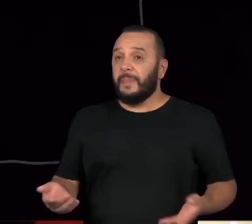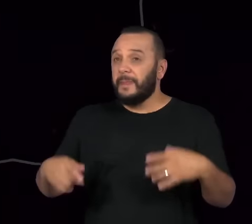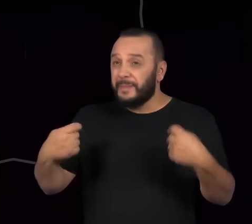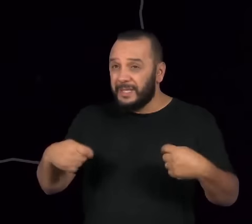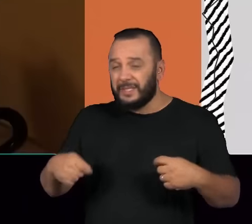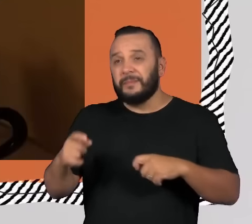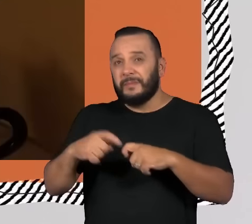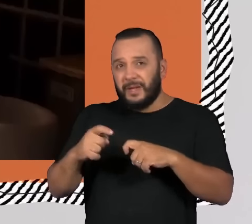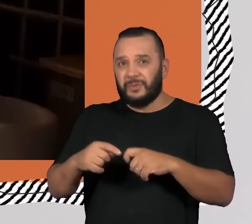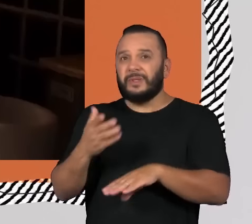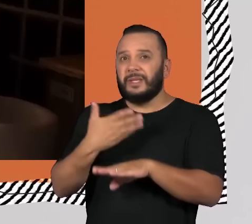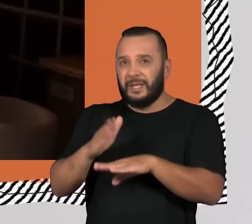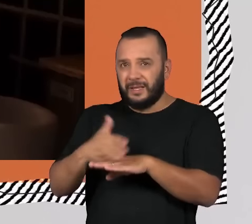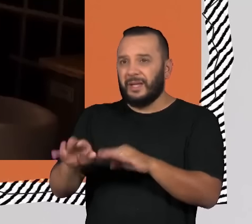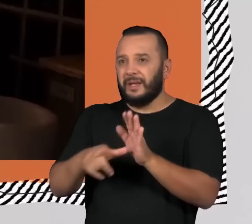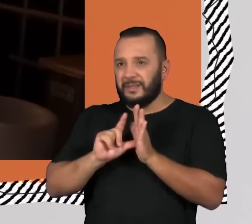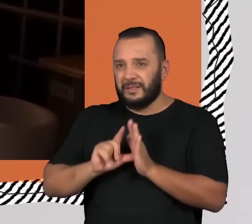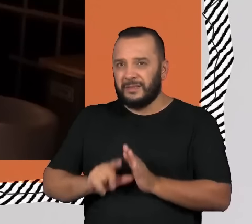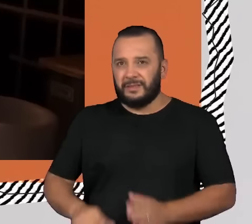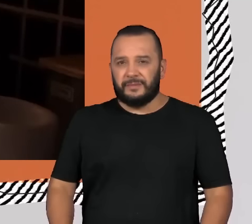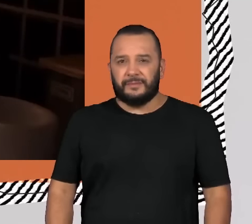treinado.